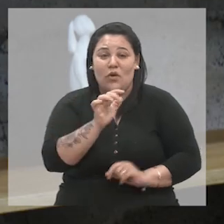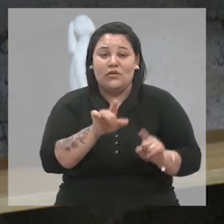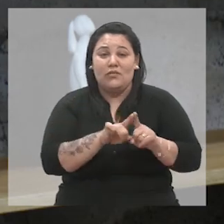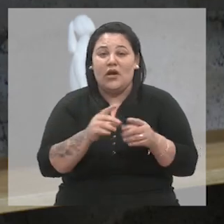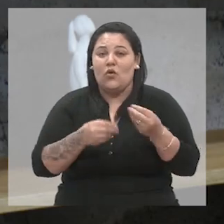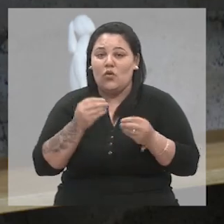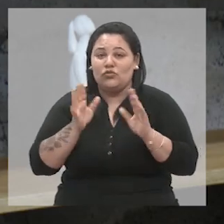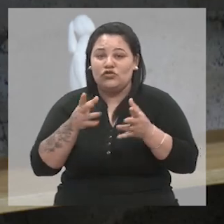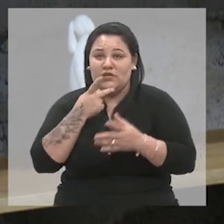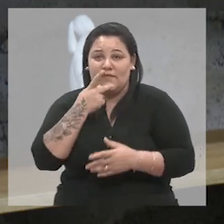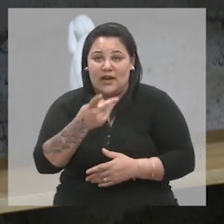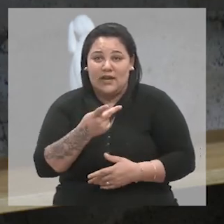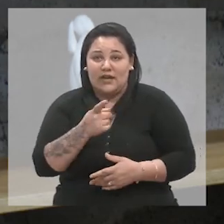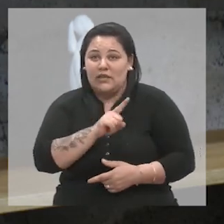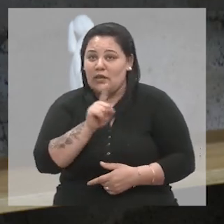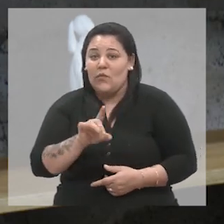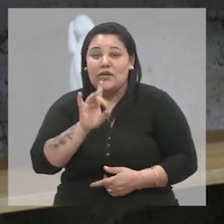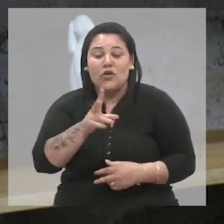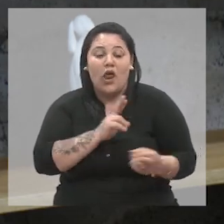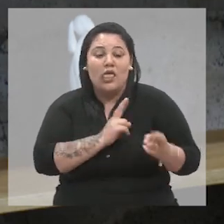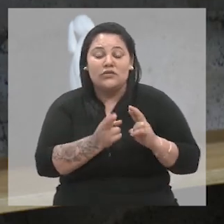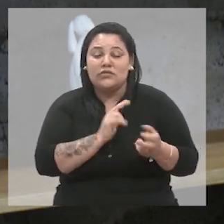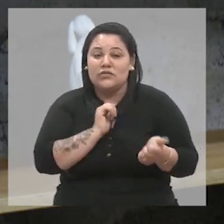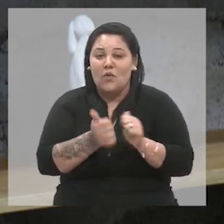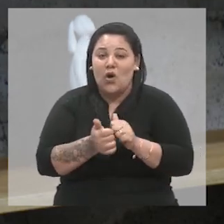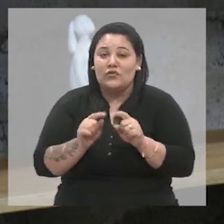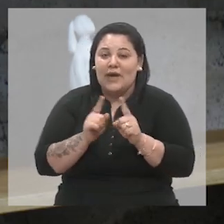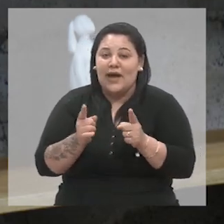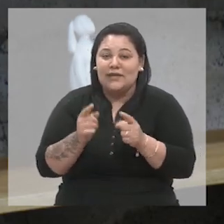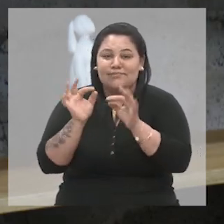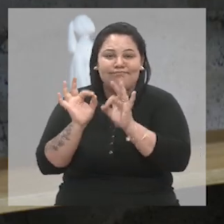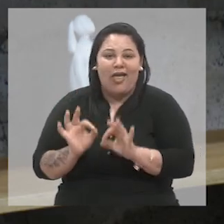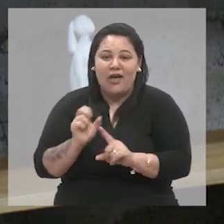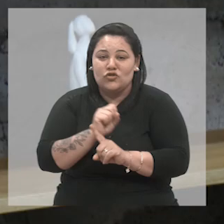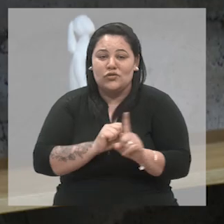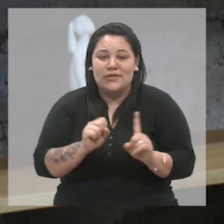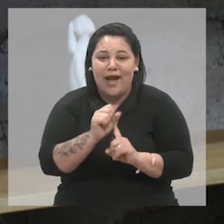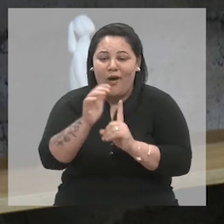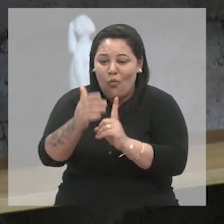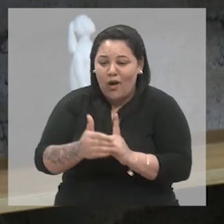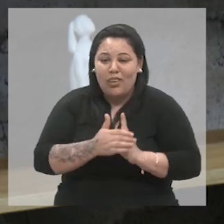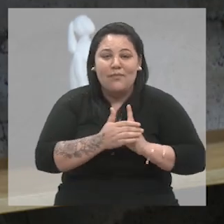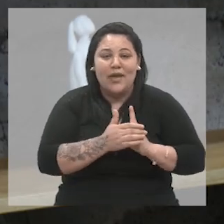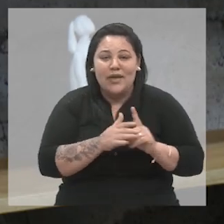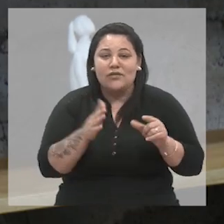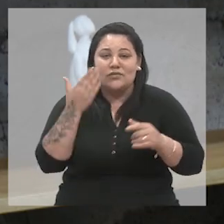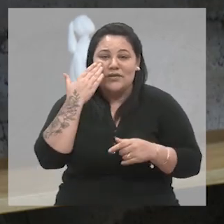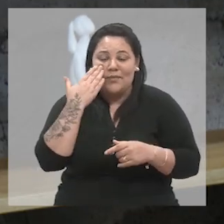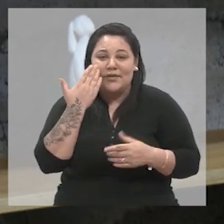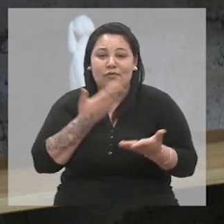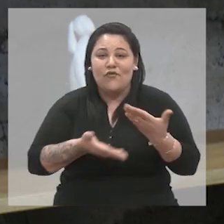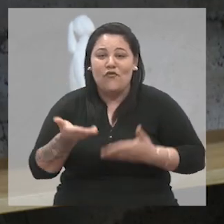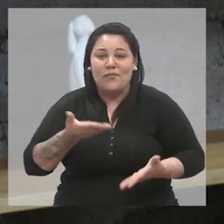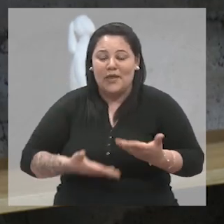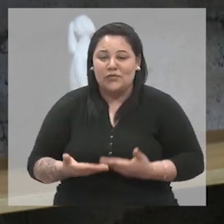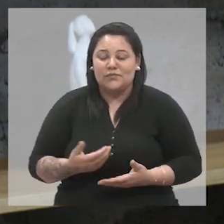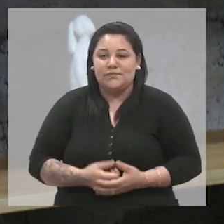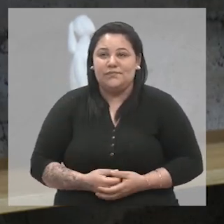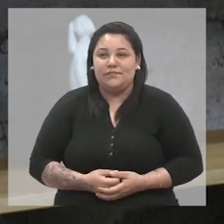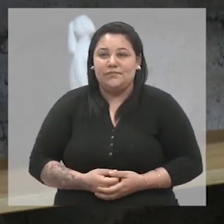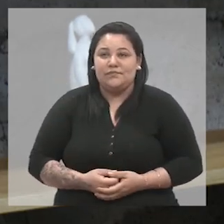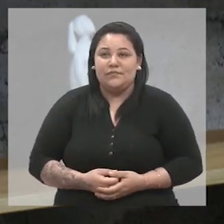no handebol, e como a gente falou, não é só a questão do esporte, mas a questão social, esse acolhimento, compartilhamento que tem,